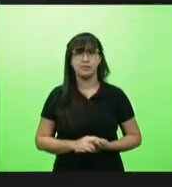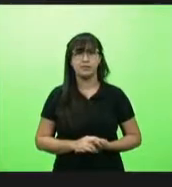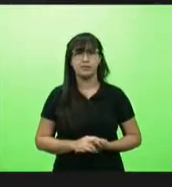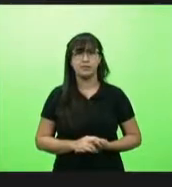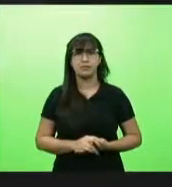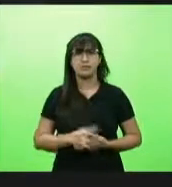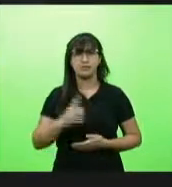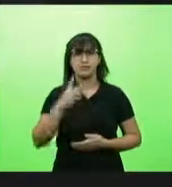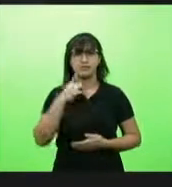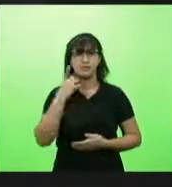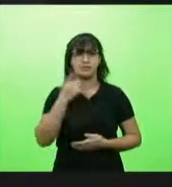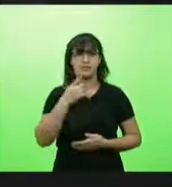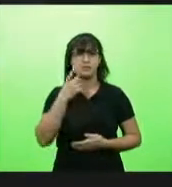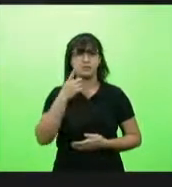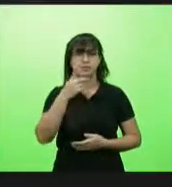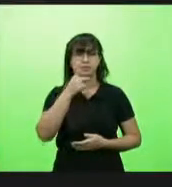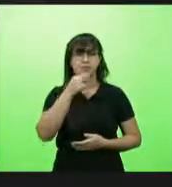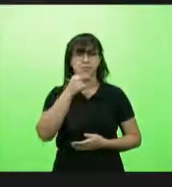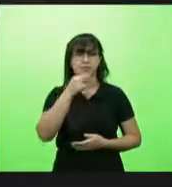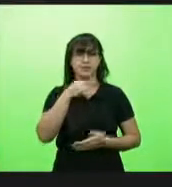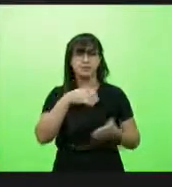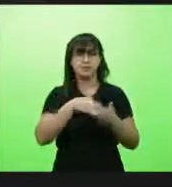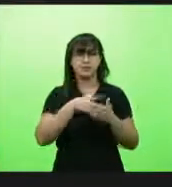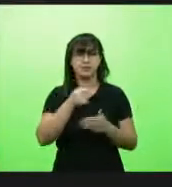Deputado Kennedy Nunes, por 10 minutos, deputado.